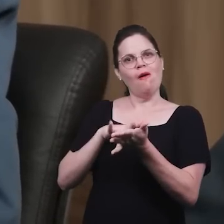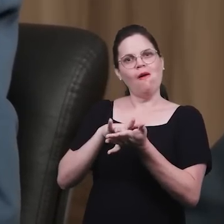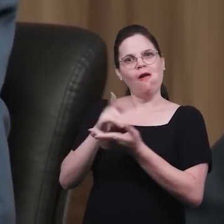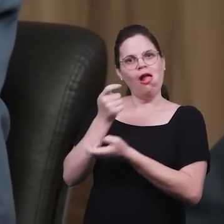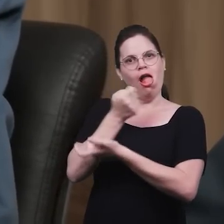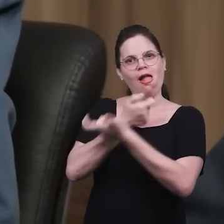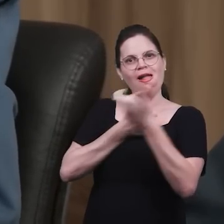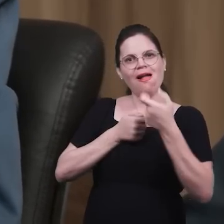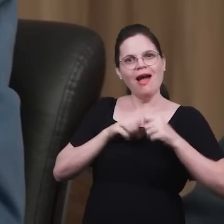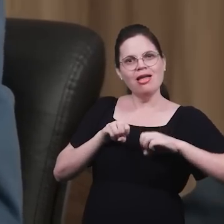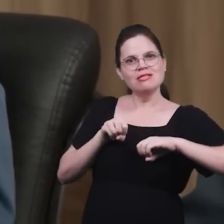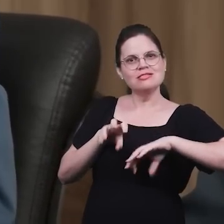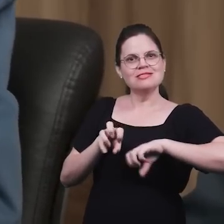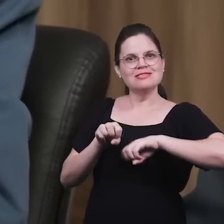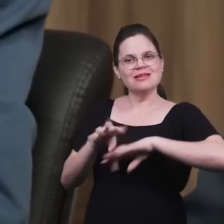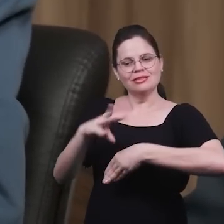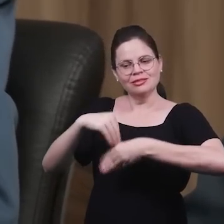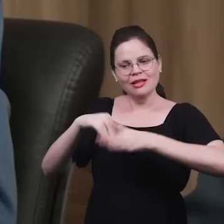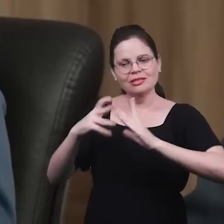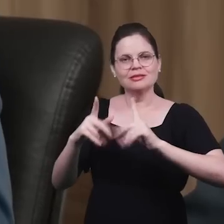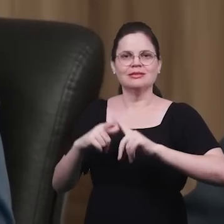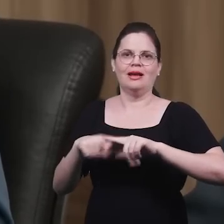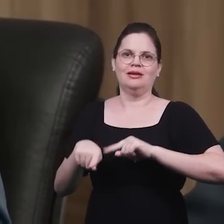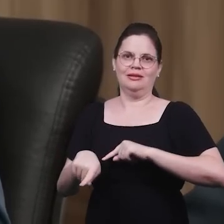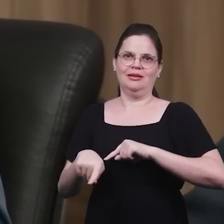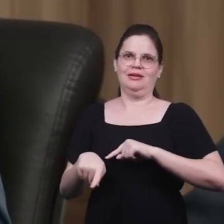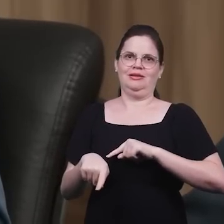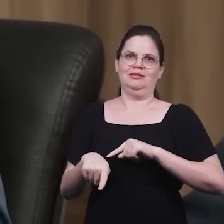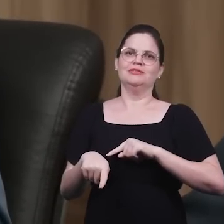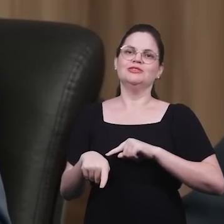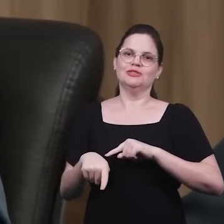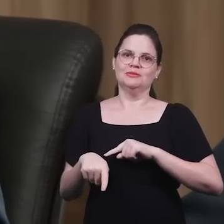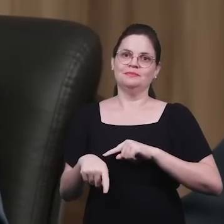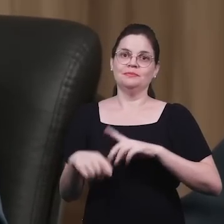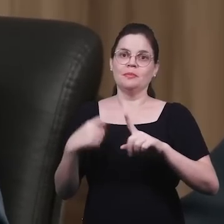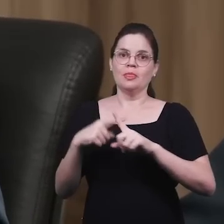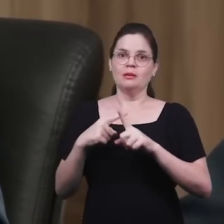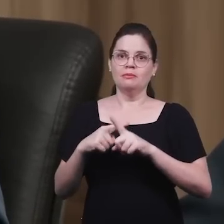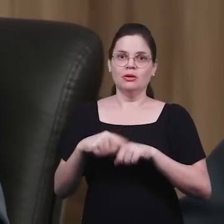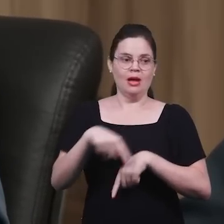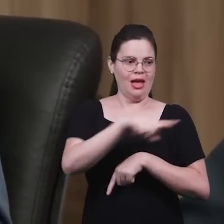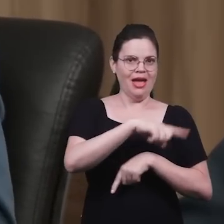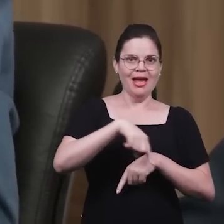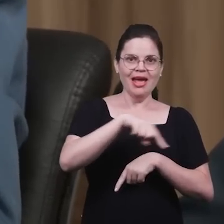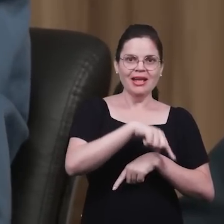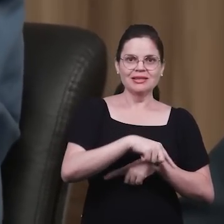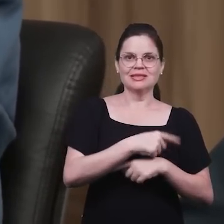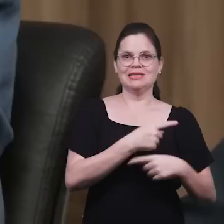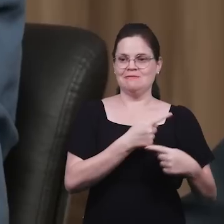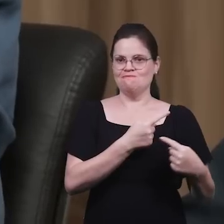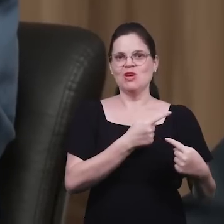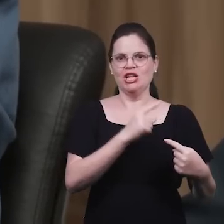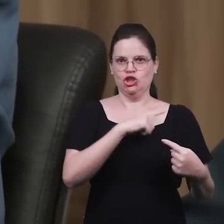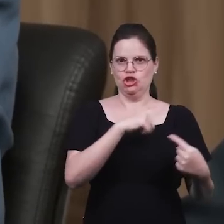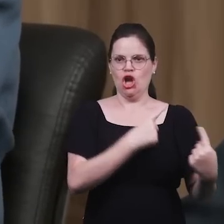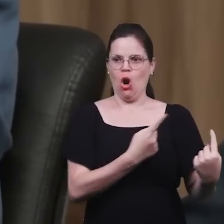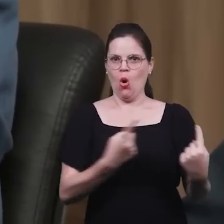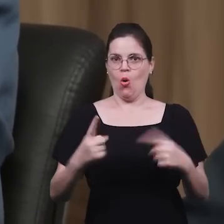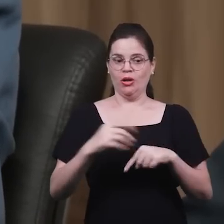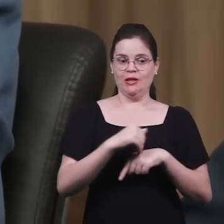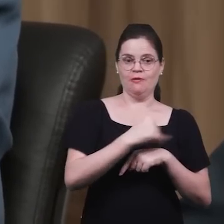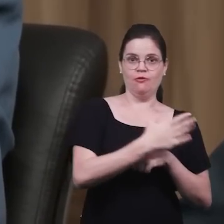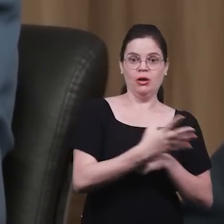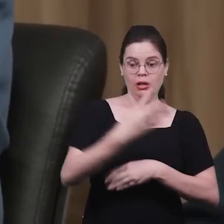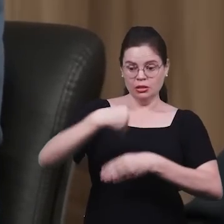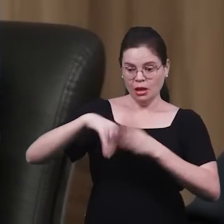era exatamente porque era dentro da igreja. Tinha um por fora que vinha para lutar contra a igreja, e tinha os de dentro. E Paulo diz